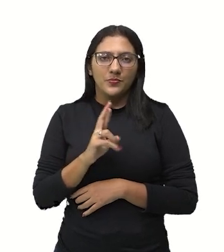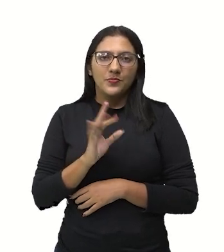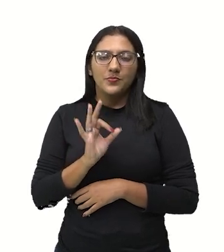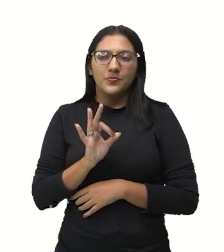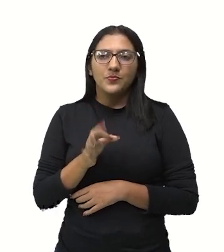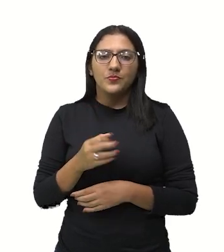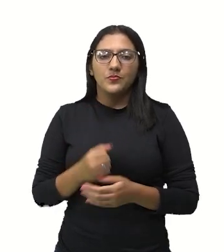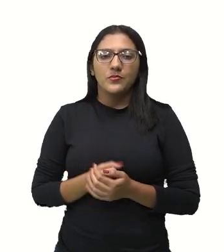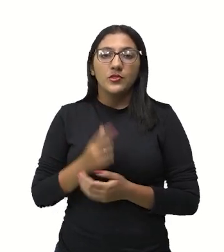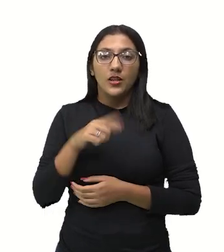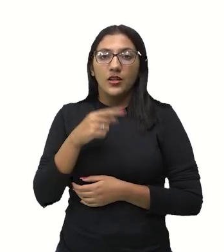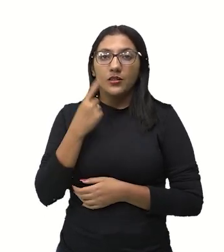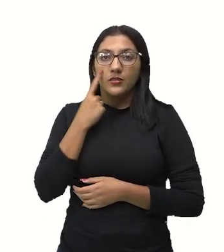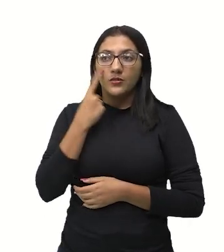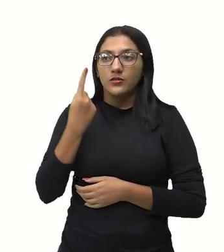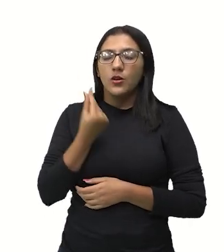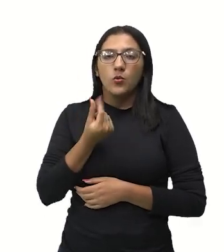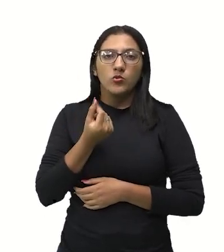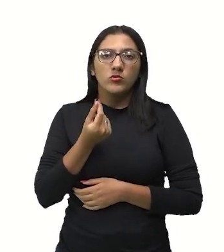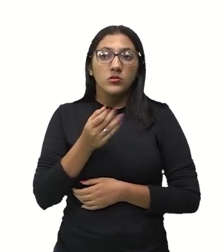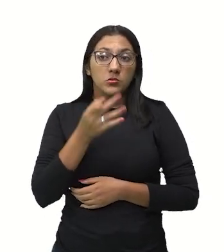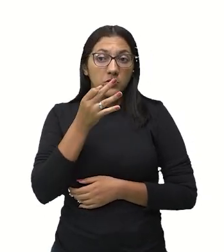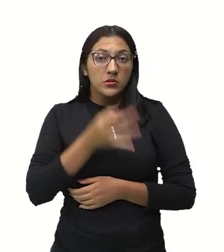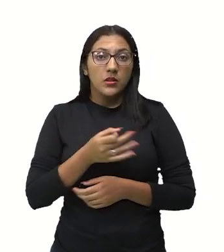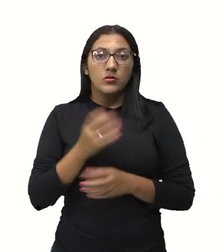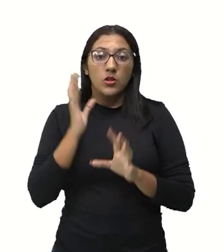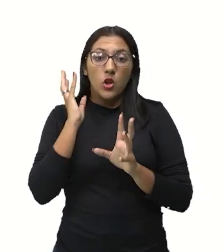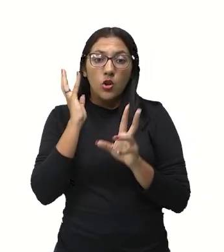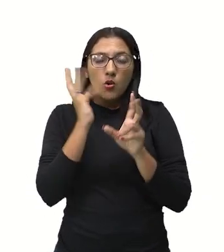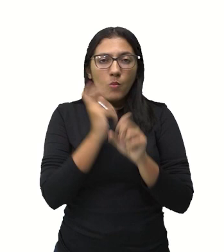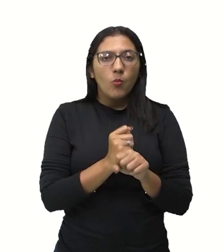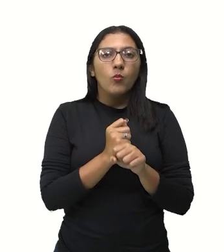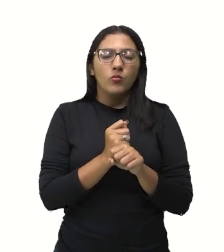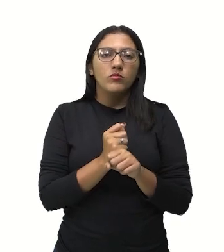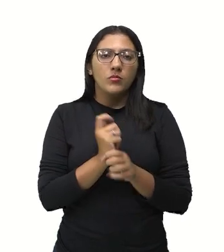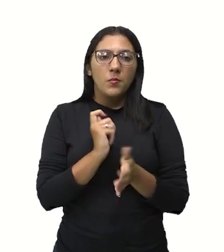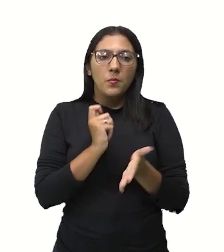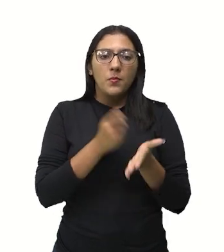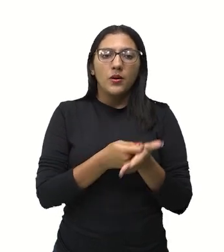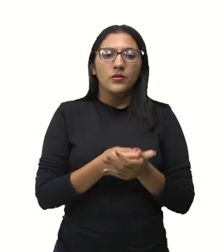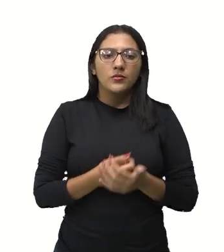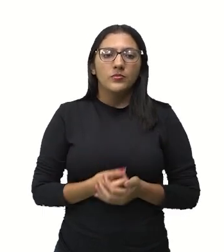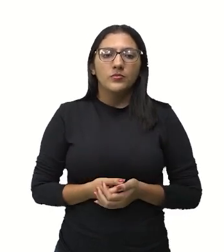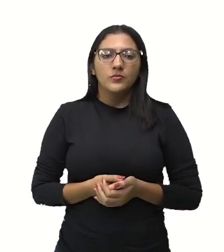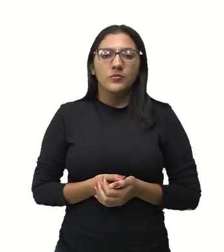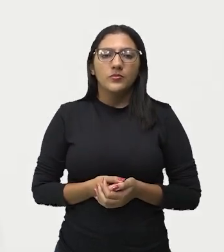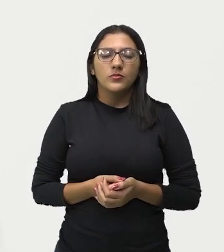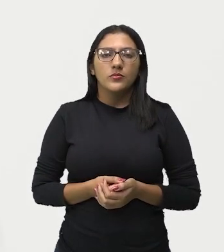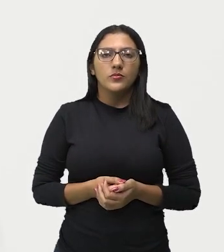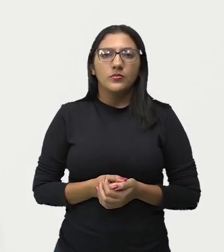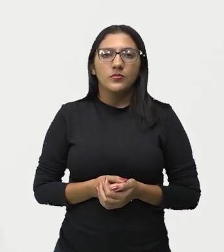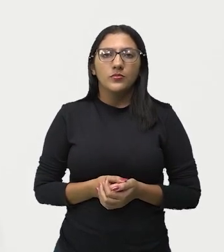R$ 448. Esse aqui será o valor total aí da bolsa, beleza?